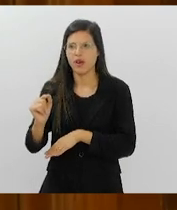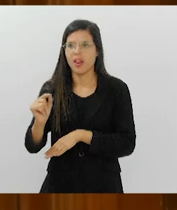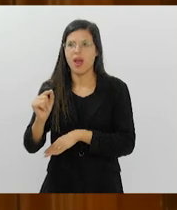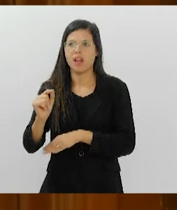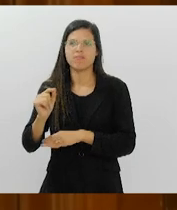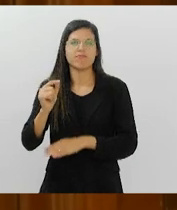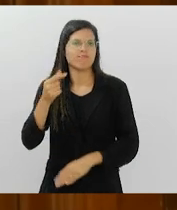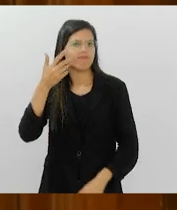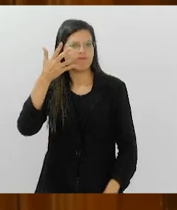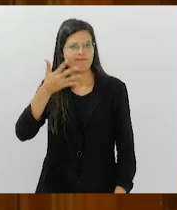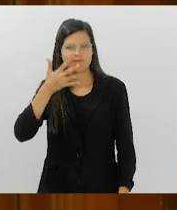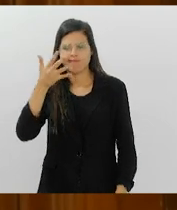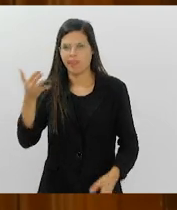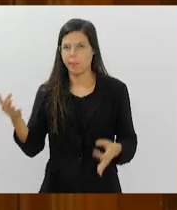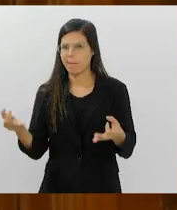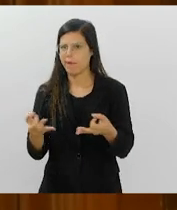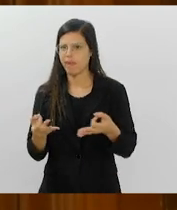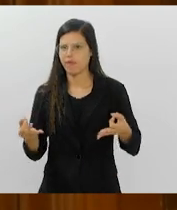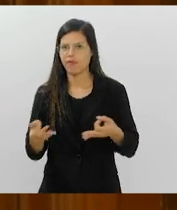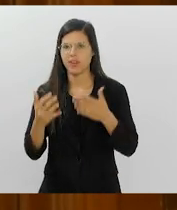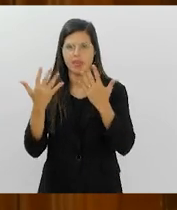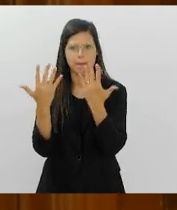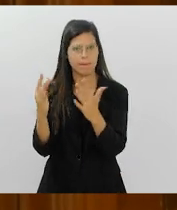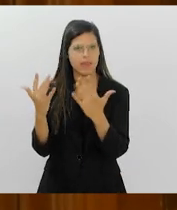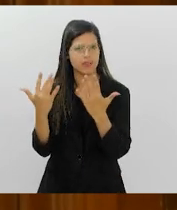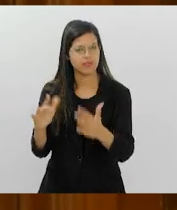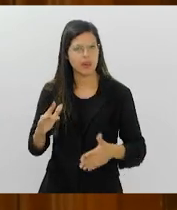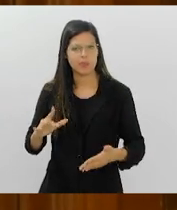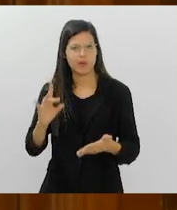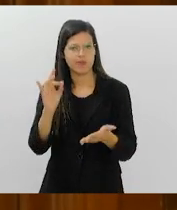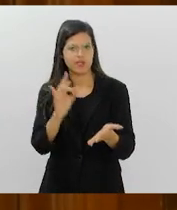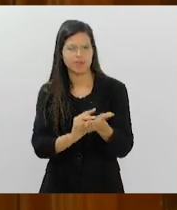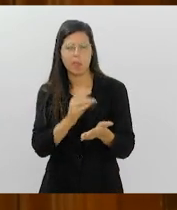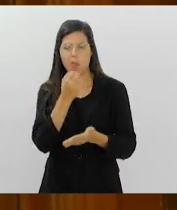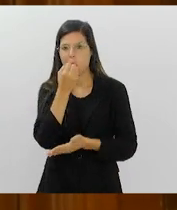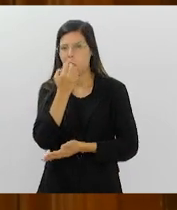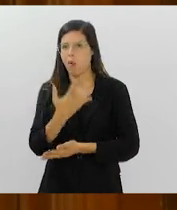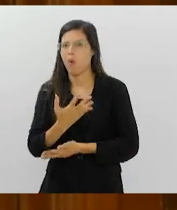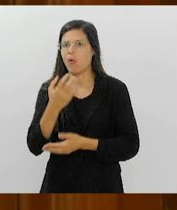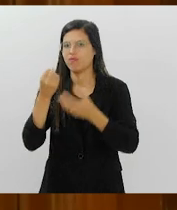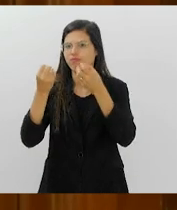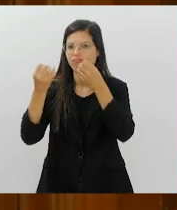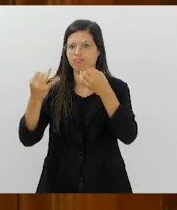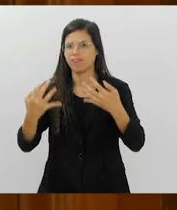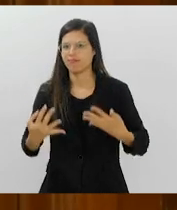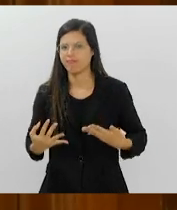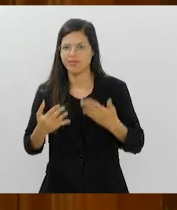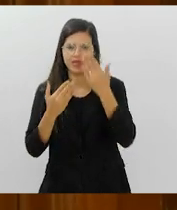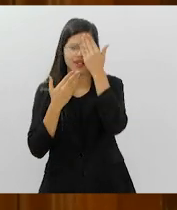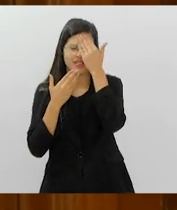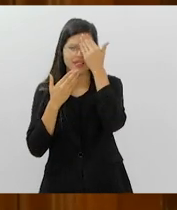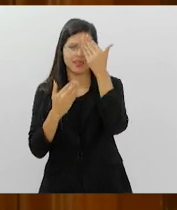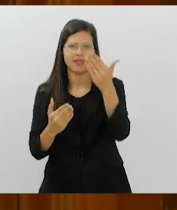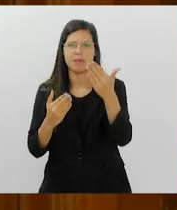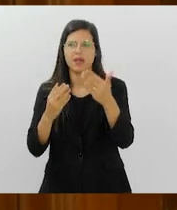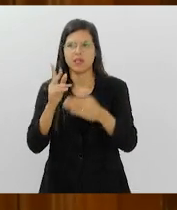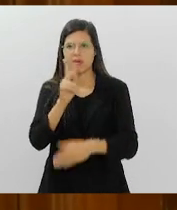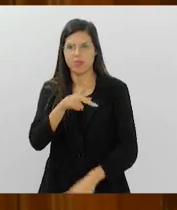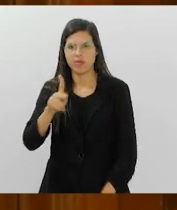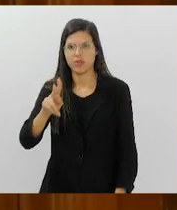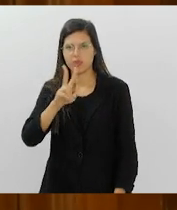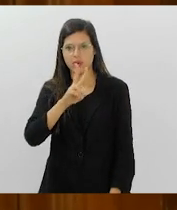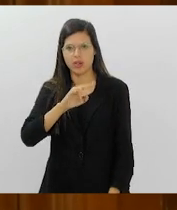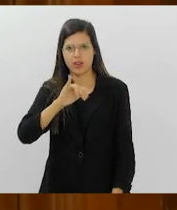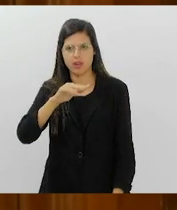perfeita, irretocável, parabéns, realmente muito boa, bastante esclarecedora, então fica aqui registrado meu agradecimento à professora Vinha. O